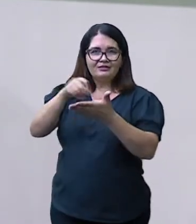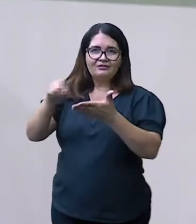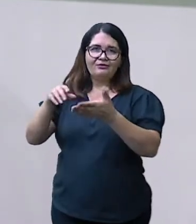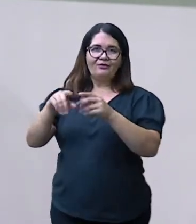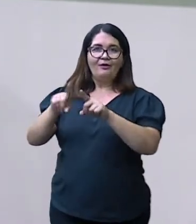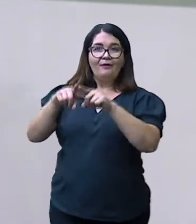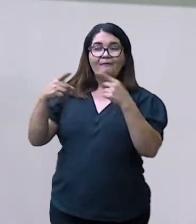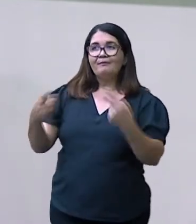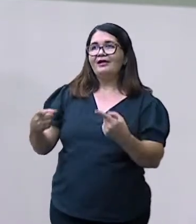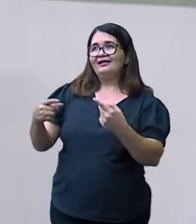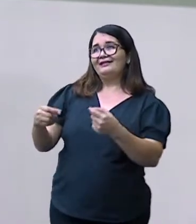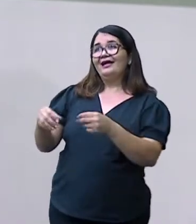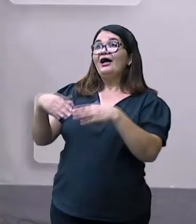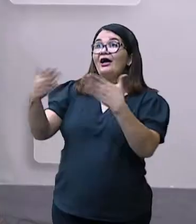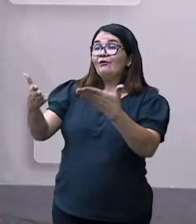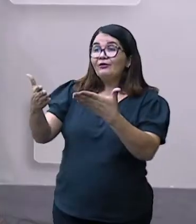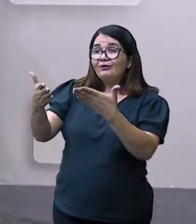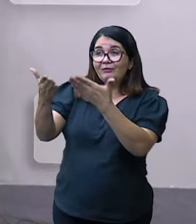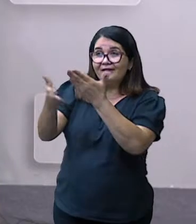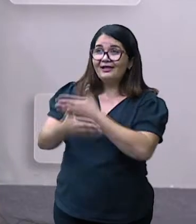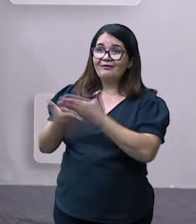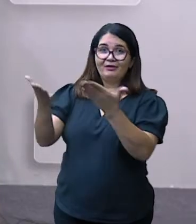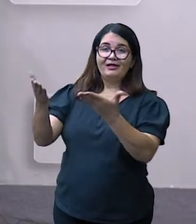ir atrás do homem.